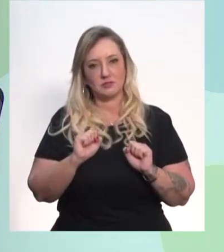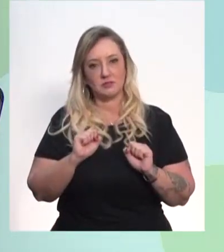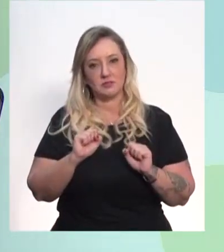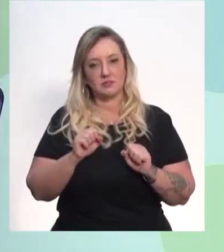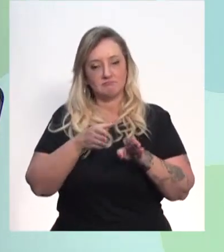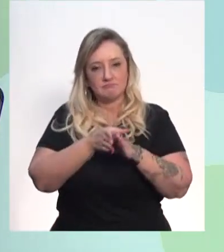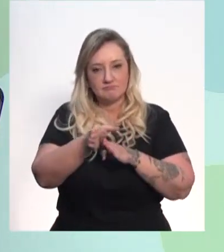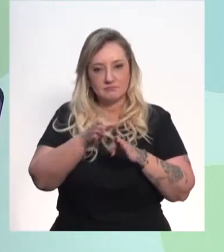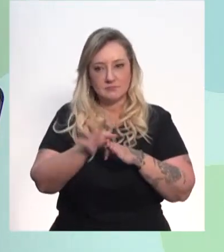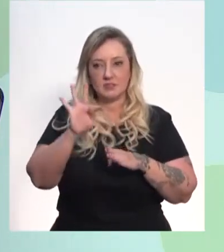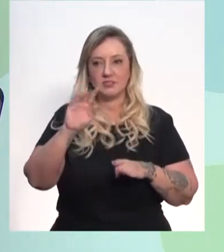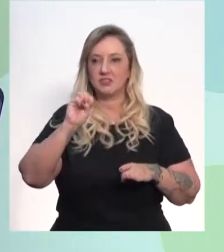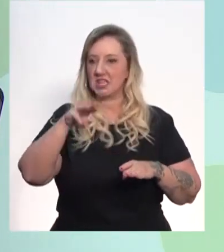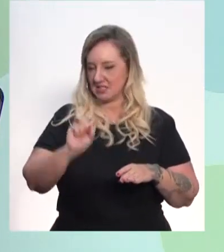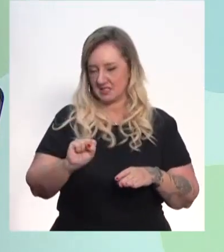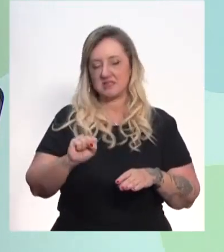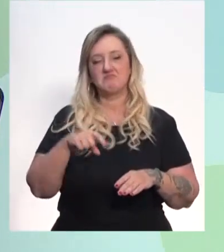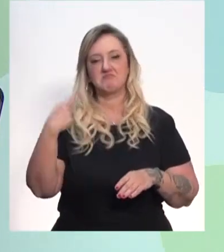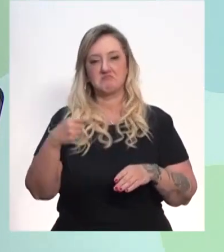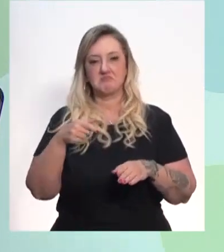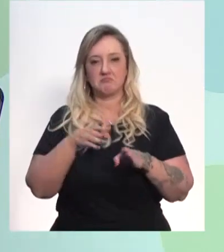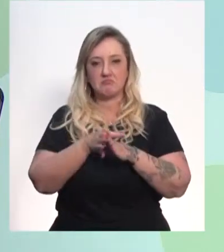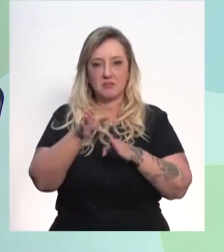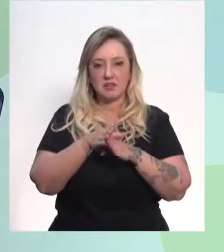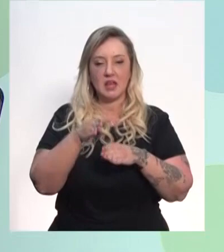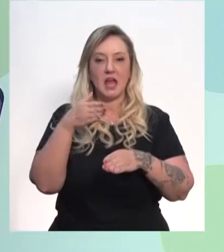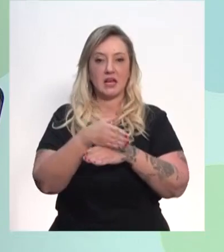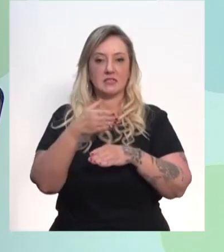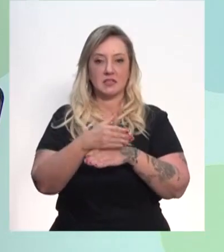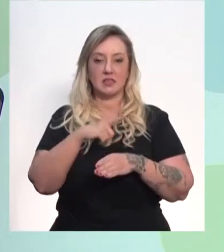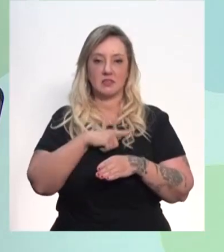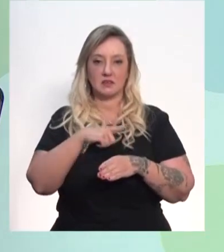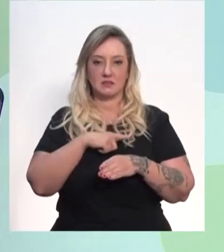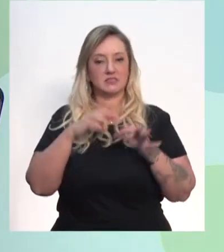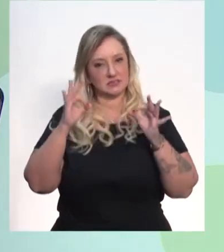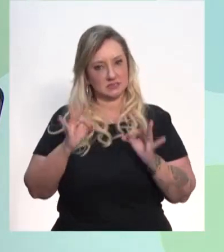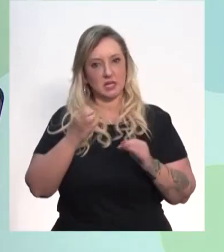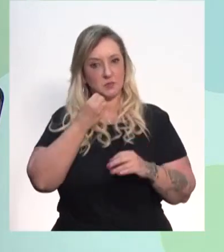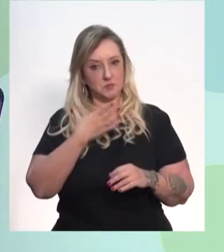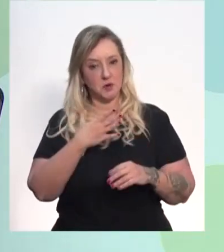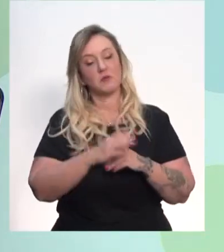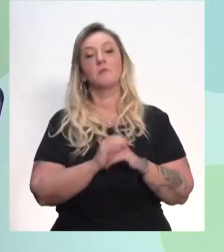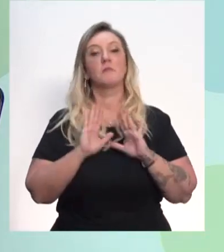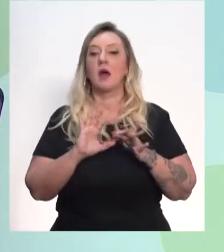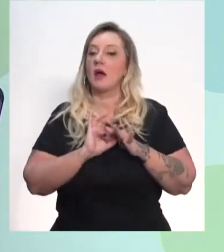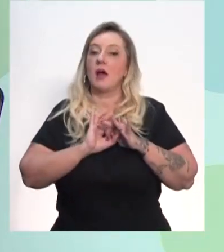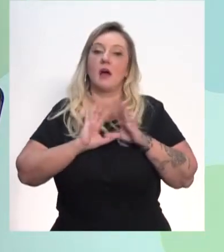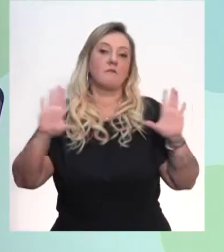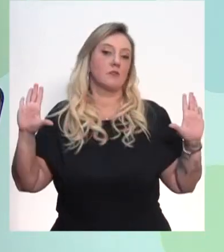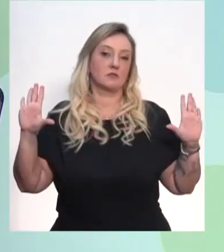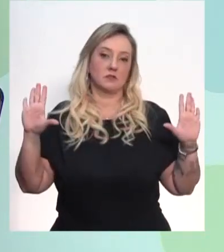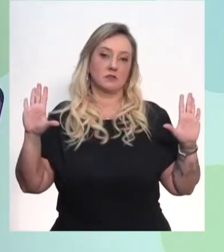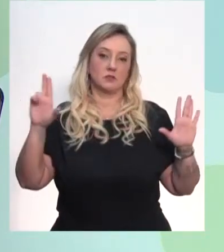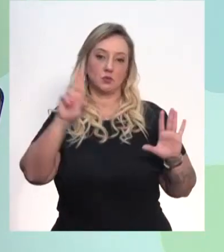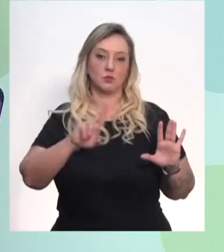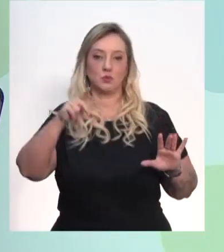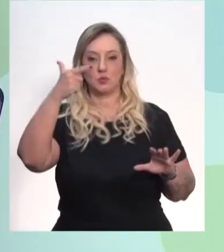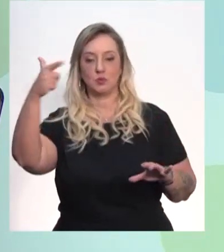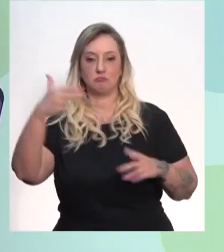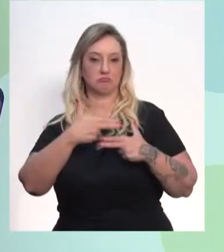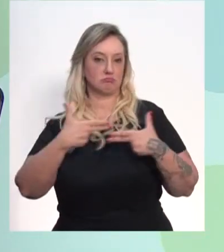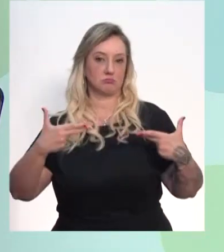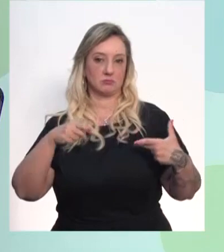no AVEFAP, é importante que nós também tenhamos, nesse momento, algumas pautas específicas